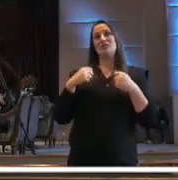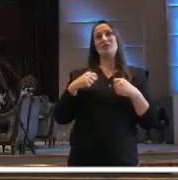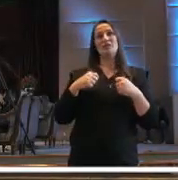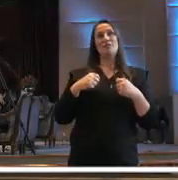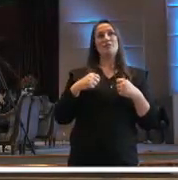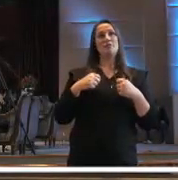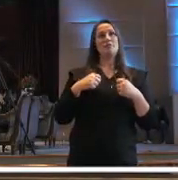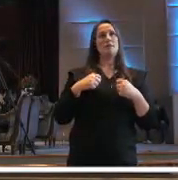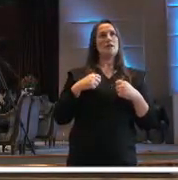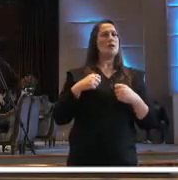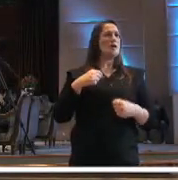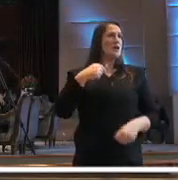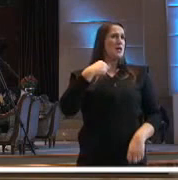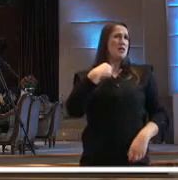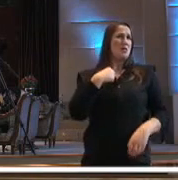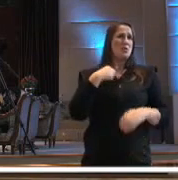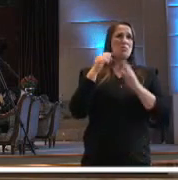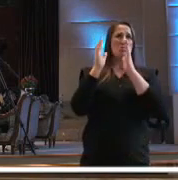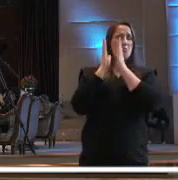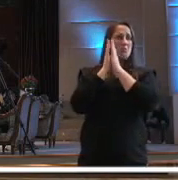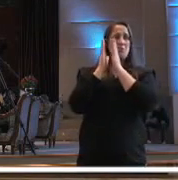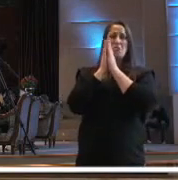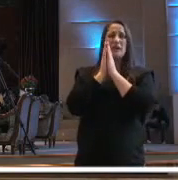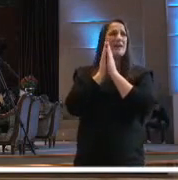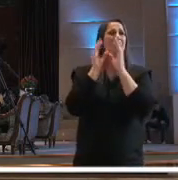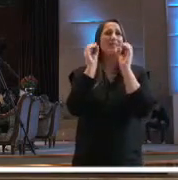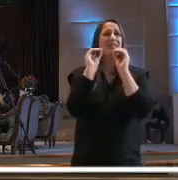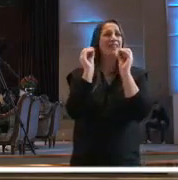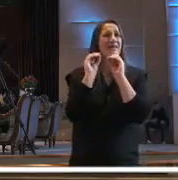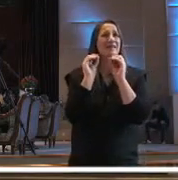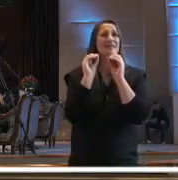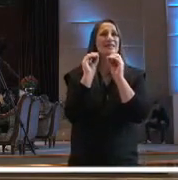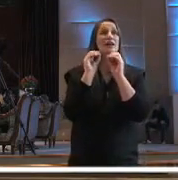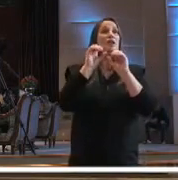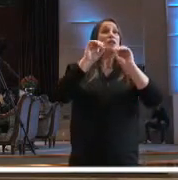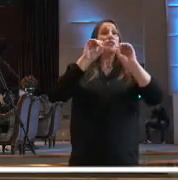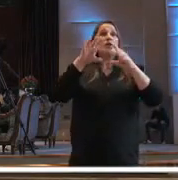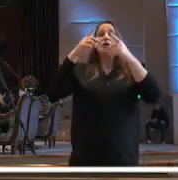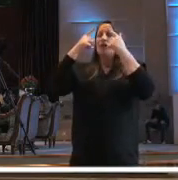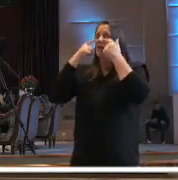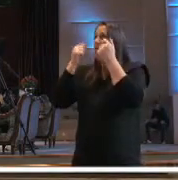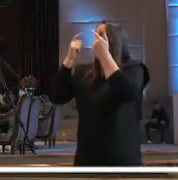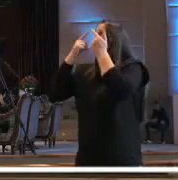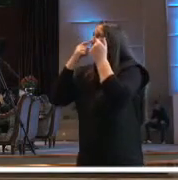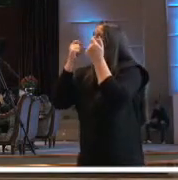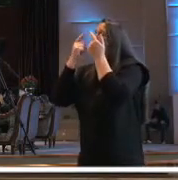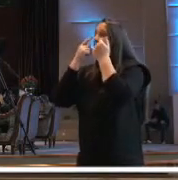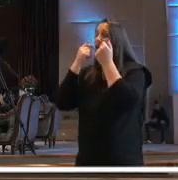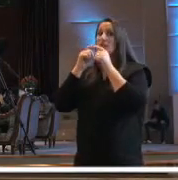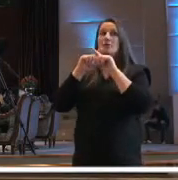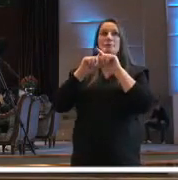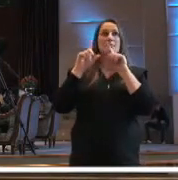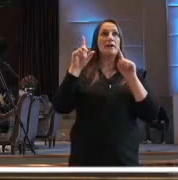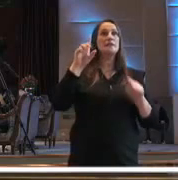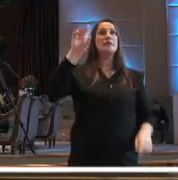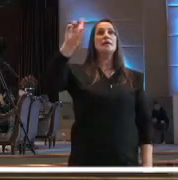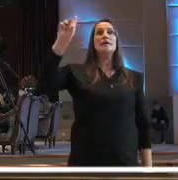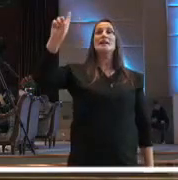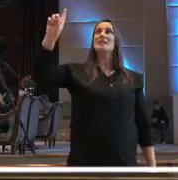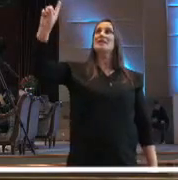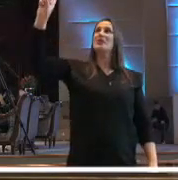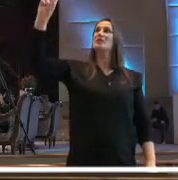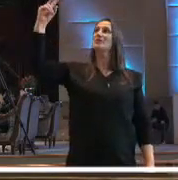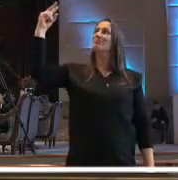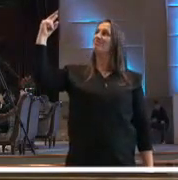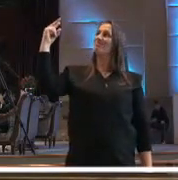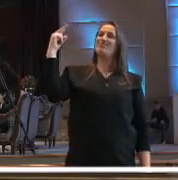não fiz nenhuma oração naquele momento, naquele instante eu só conseguia chorar, mas Deus recolheu no